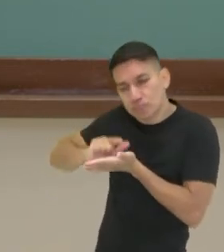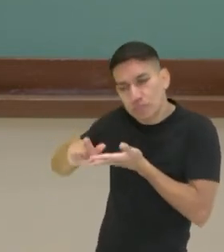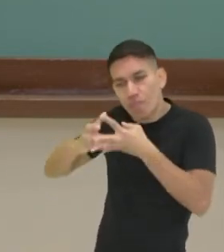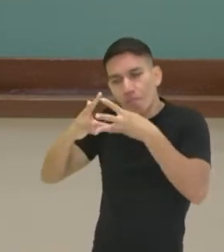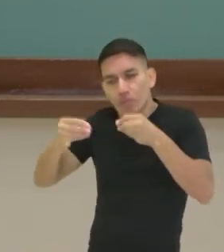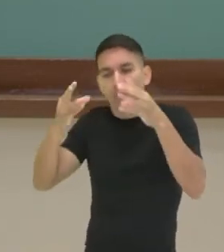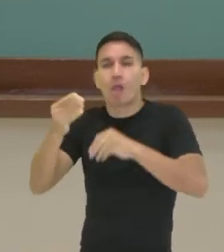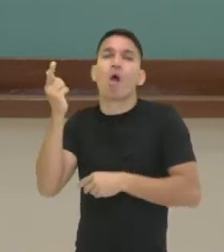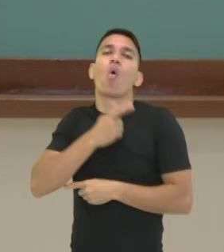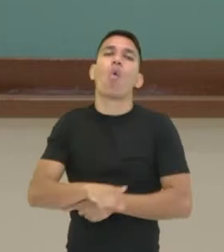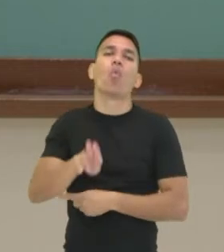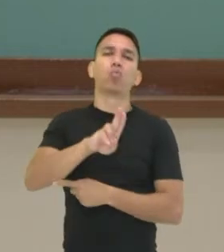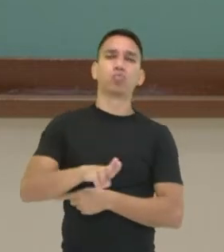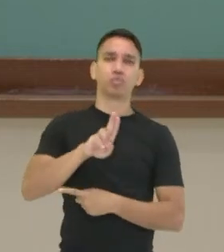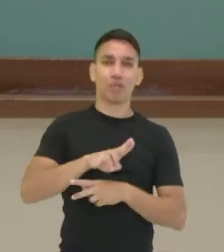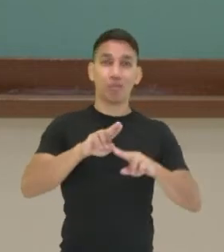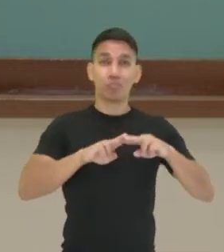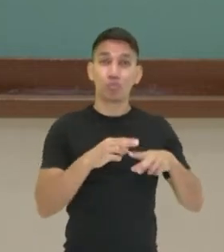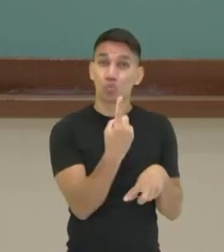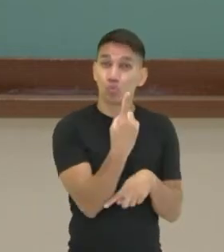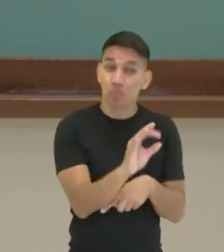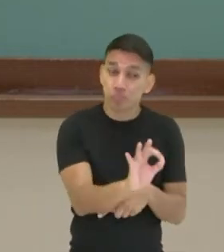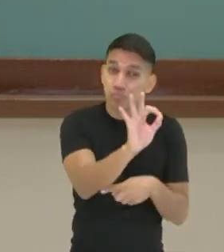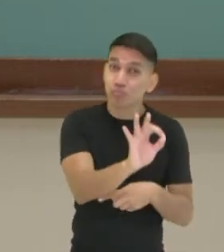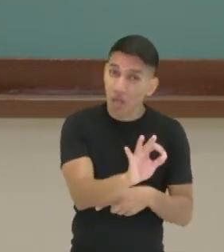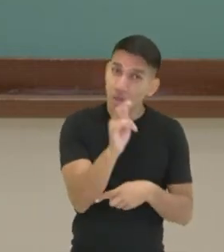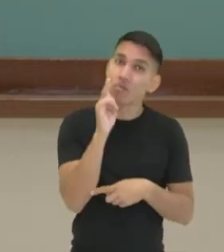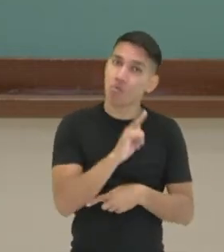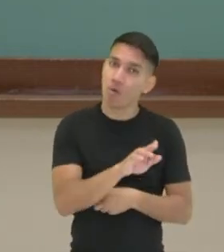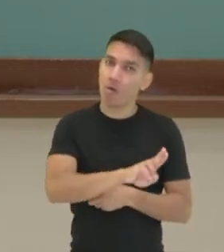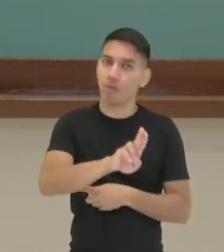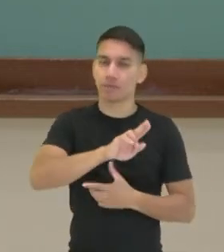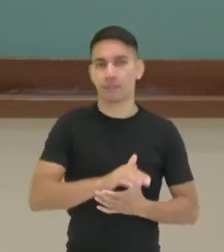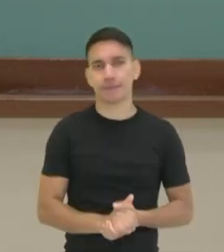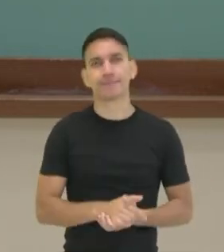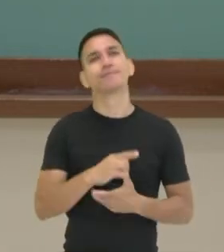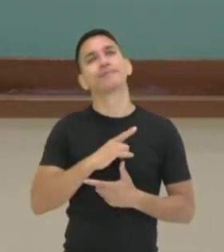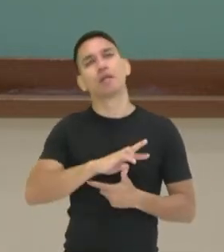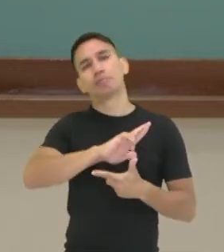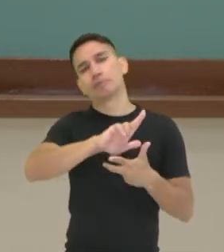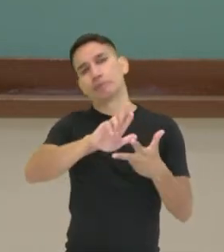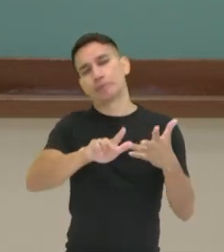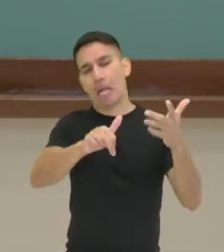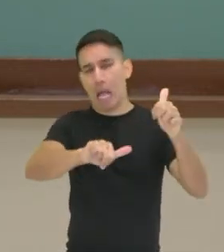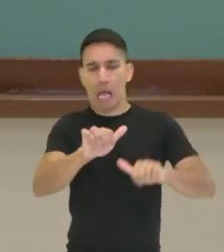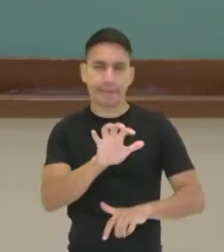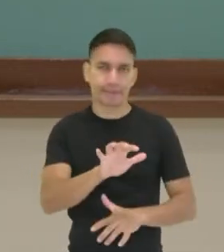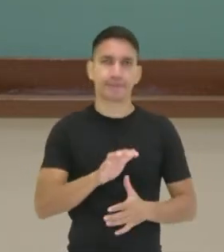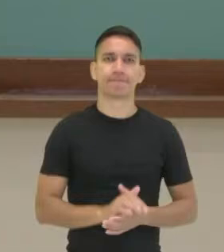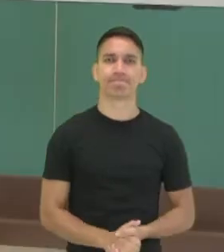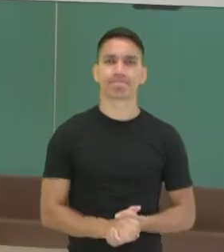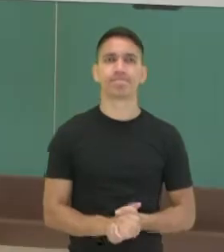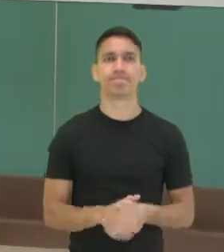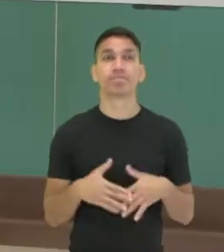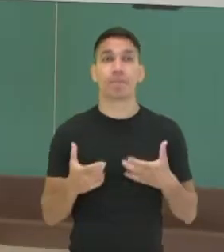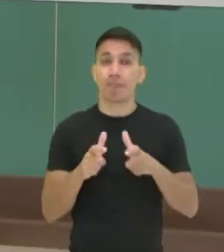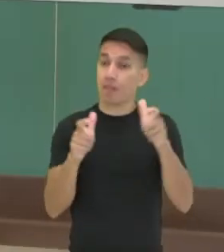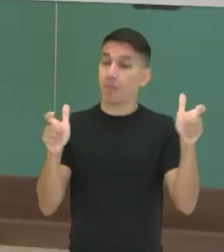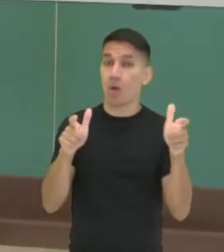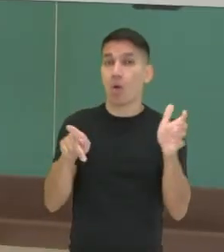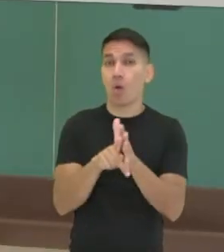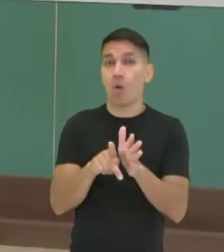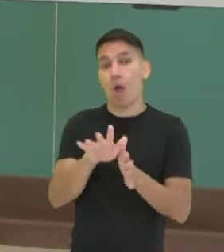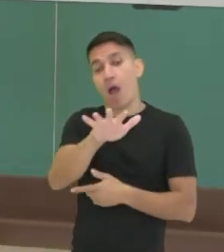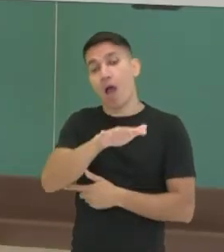para o consumo humano. Então, apenas 1%. Tá bom? Então, tem toda essa questão aí a se analisar. A maior parte da água absorvida